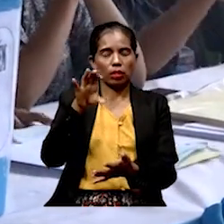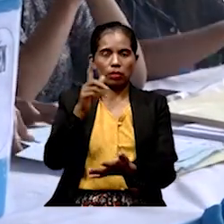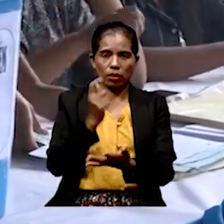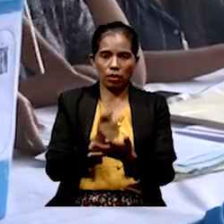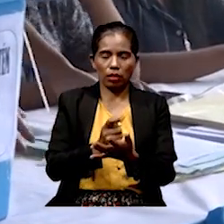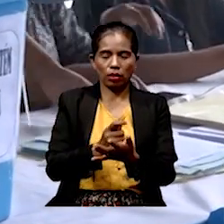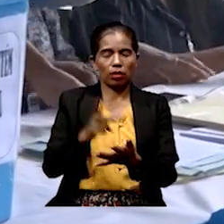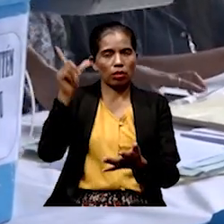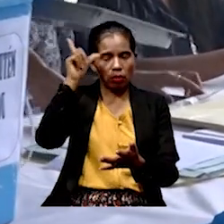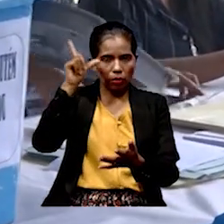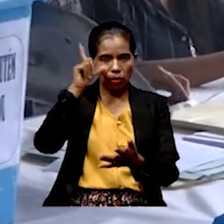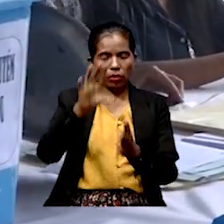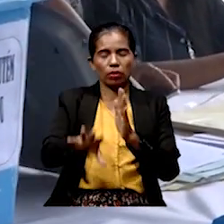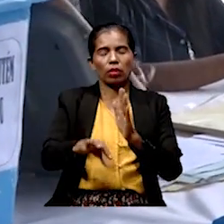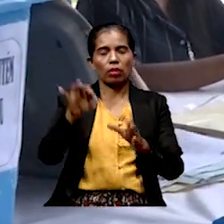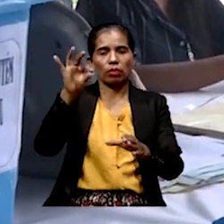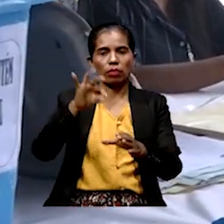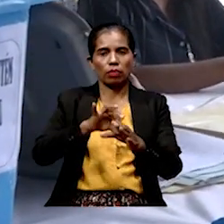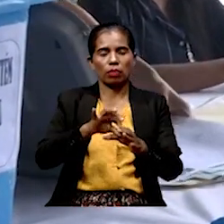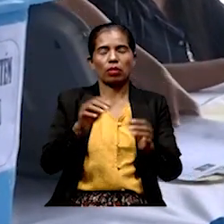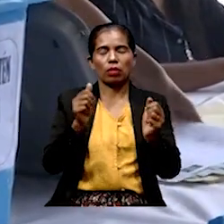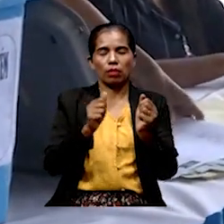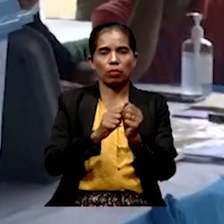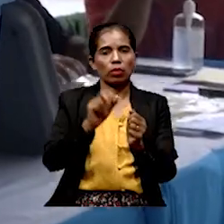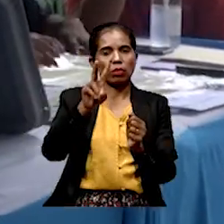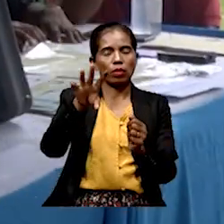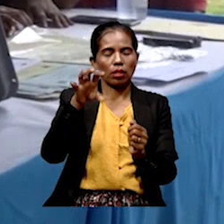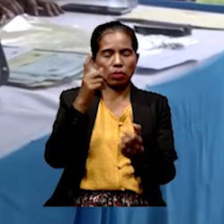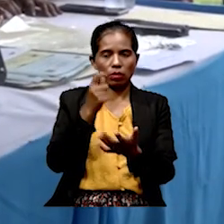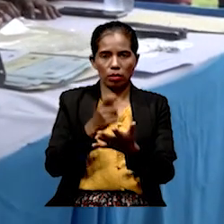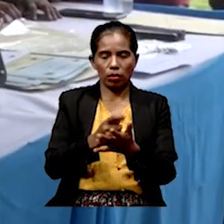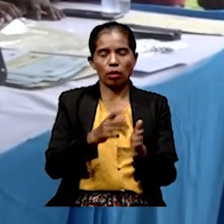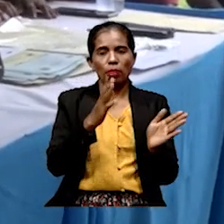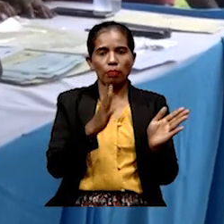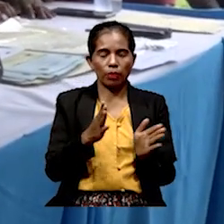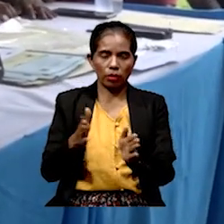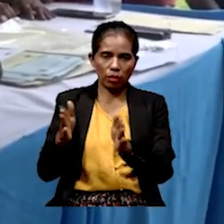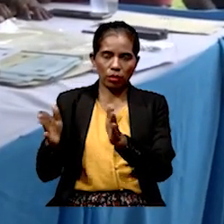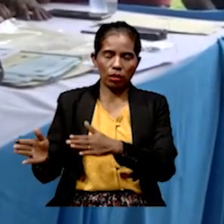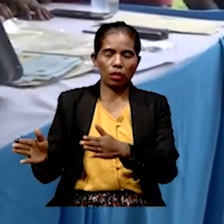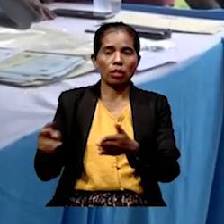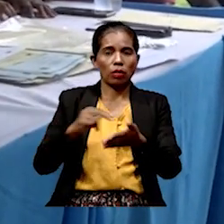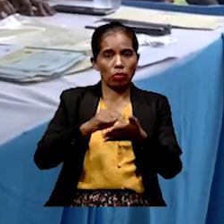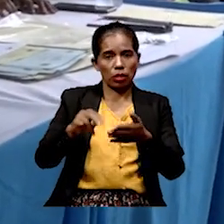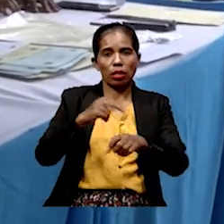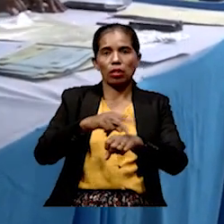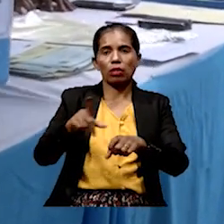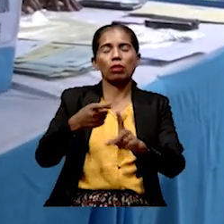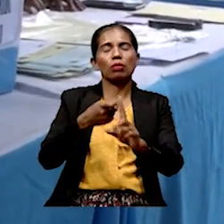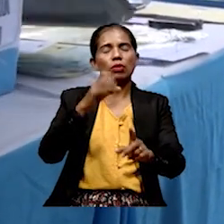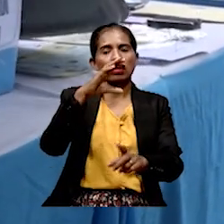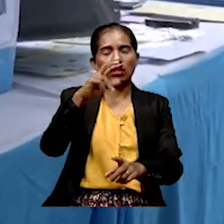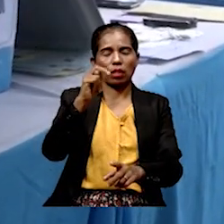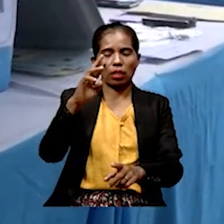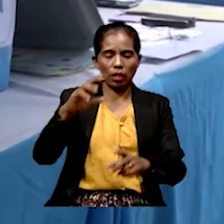Francisco Guterres Luolo, retam votos riun atos suraresim, enquanto o processo apuramento nacional, russi Comissão Nacional Eleição continua